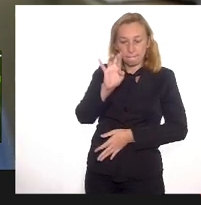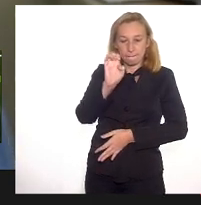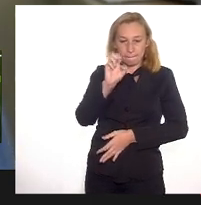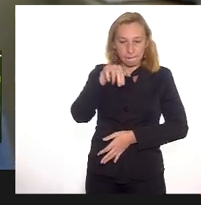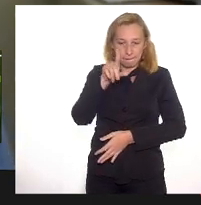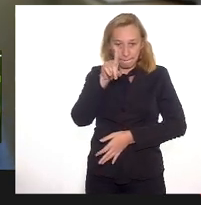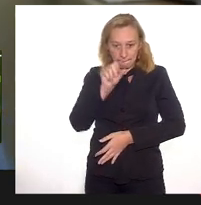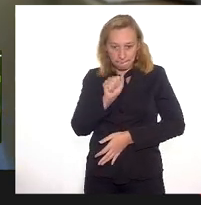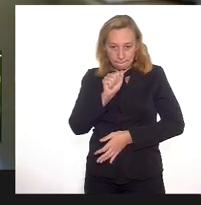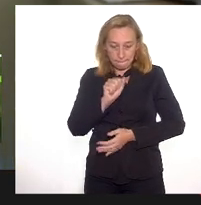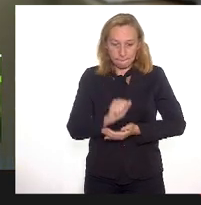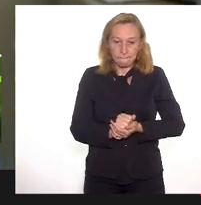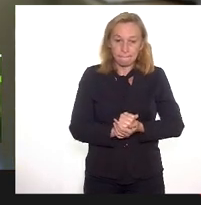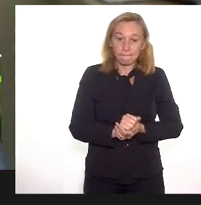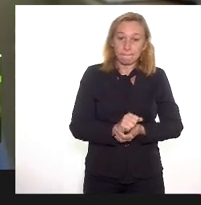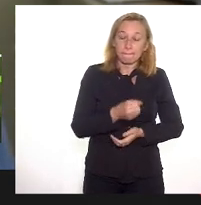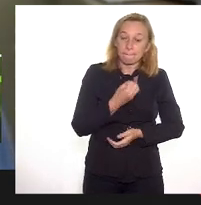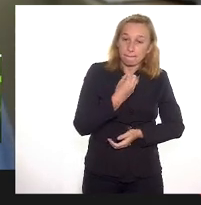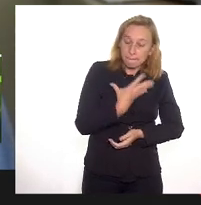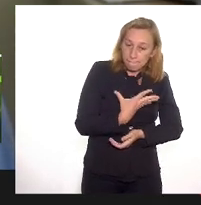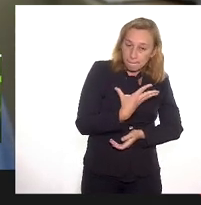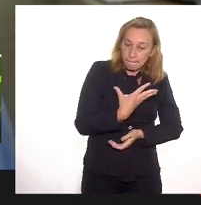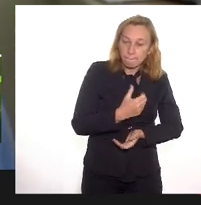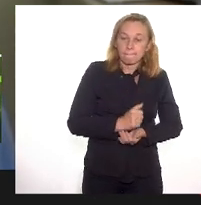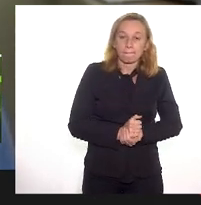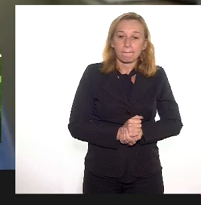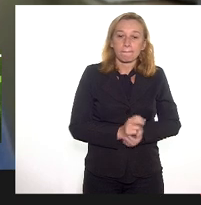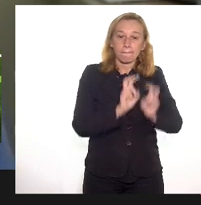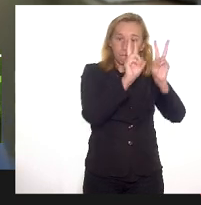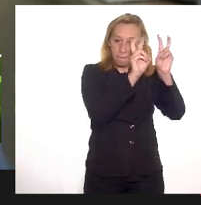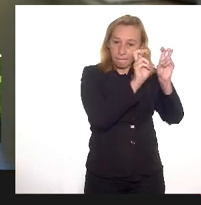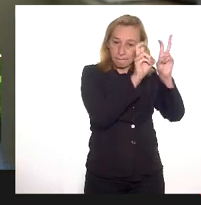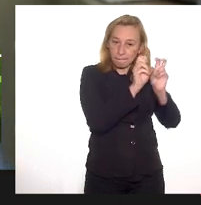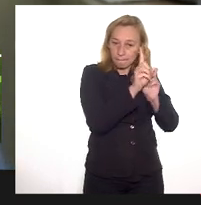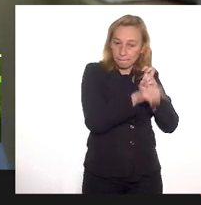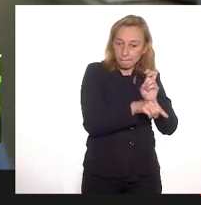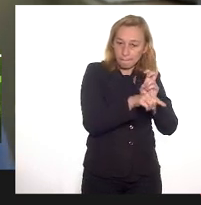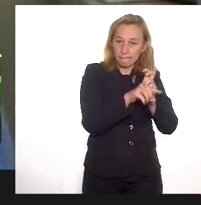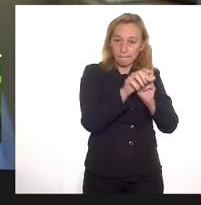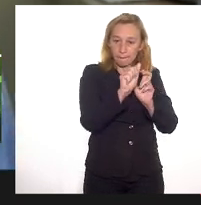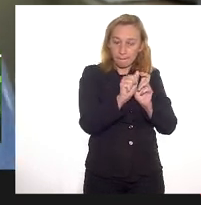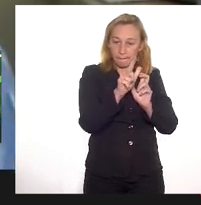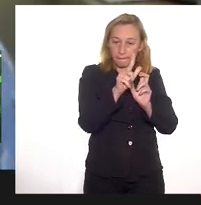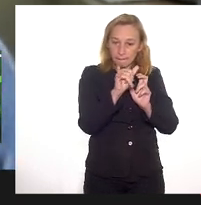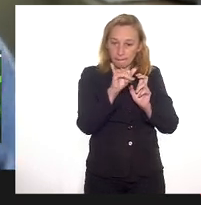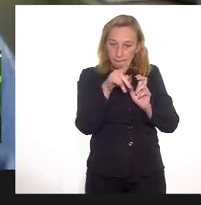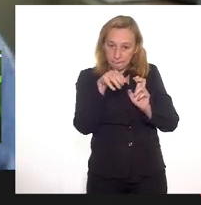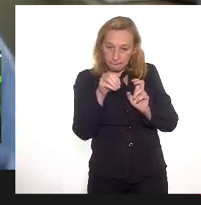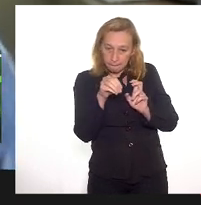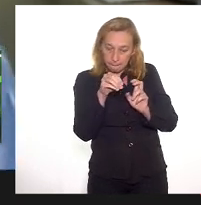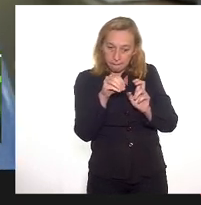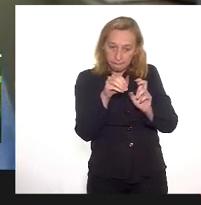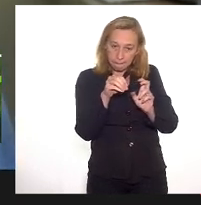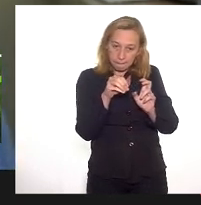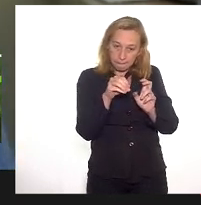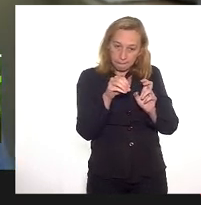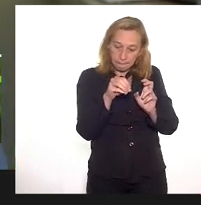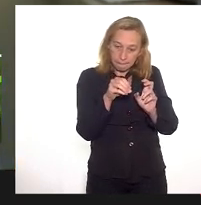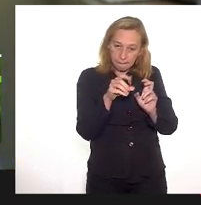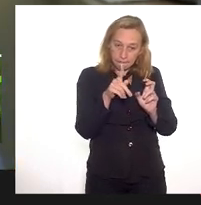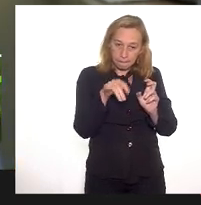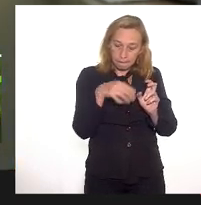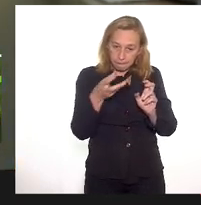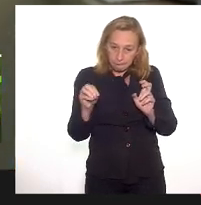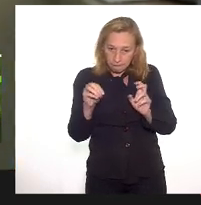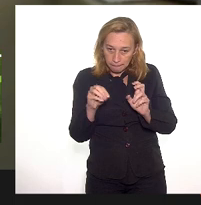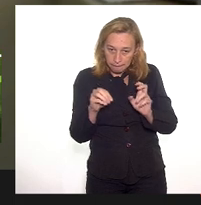A comparação é válida no que diz respeito às alíquotas proporcionais, né? De ter um